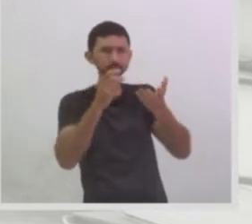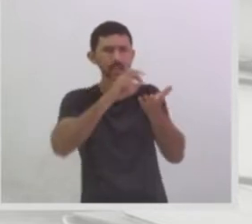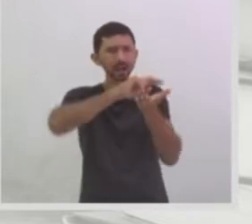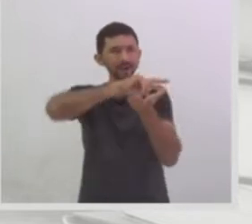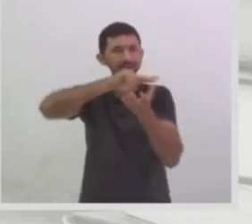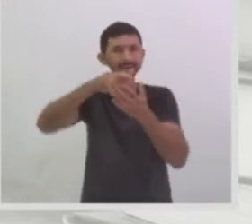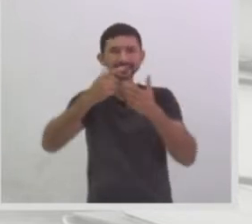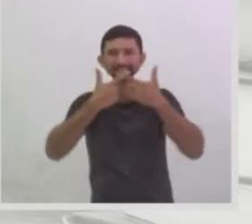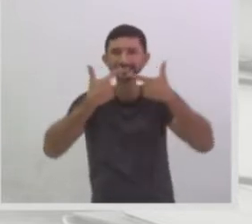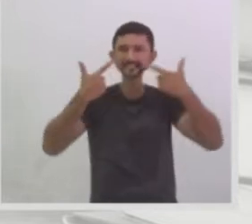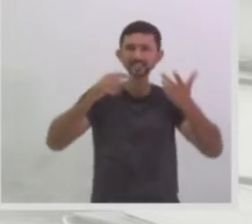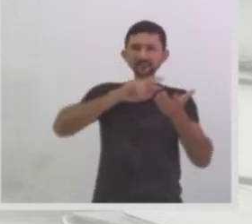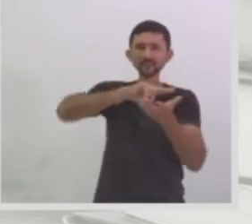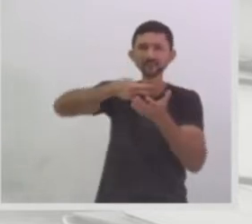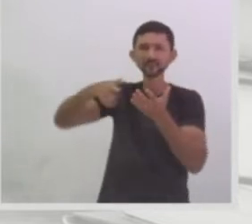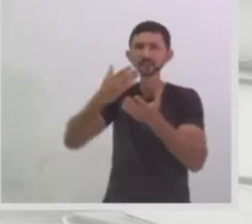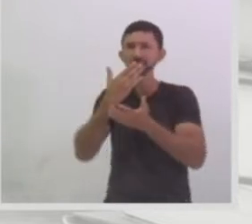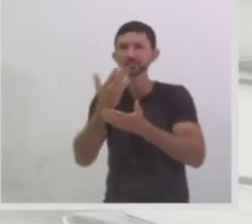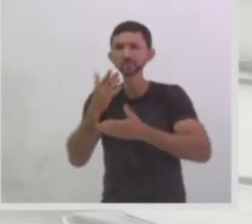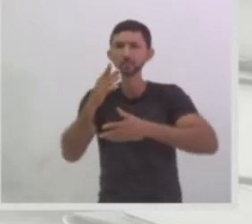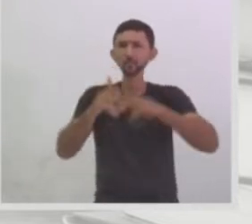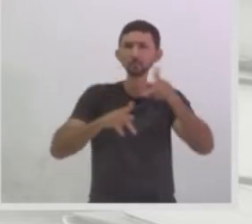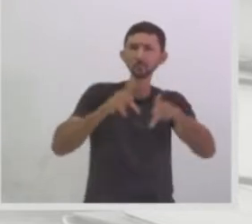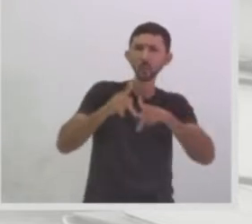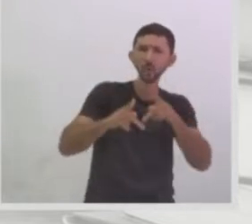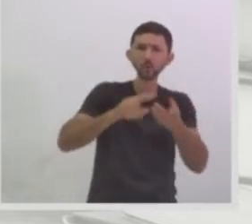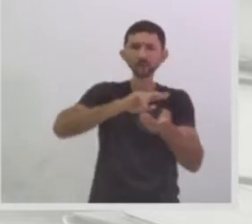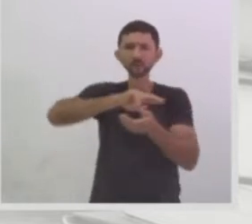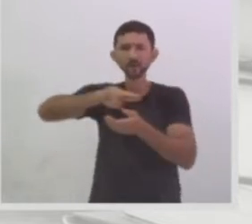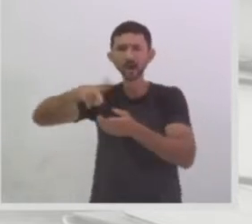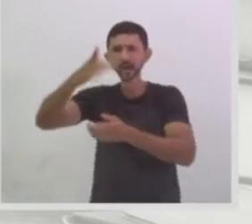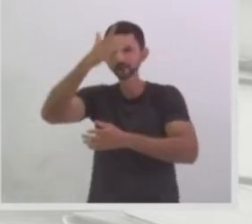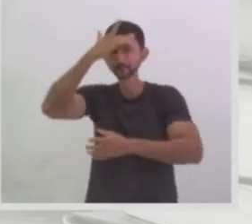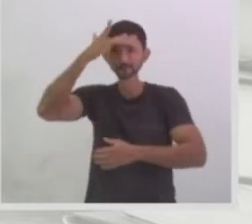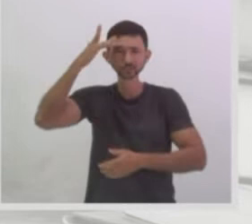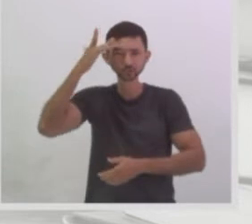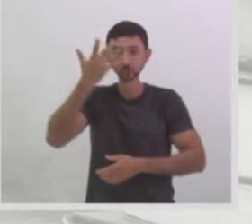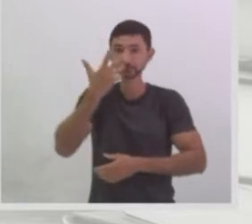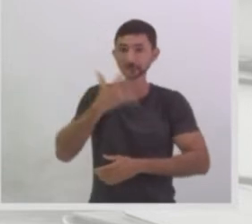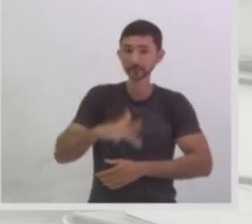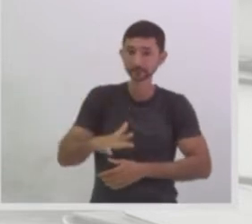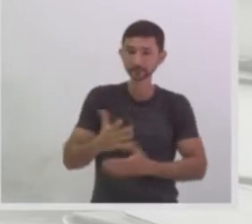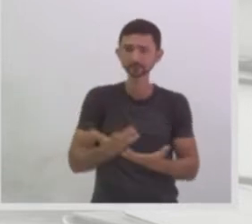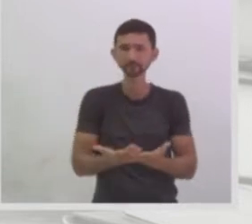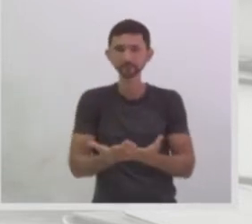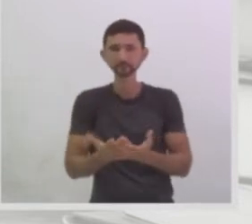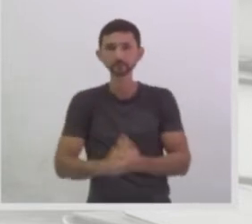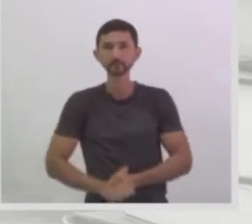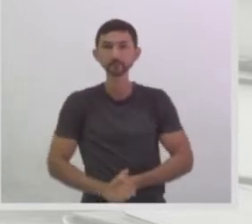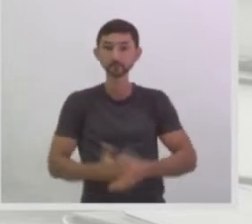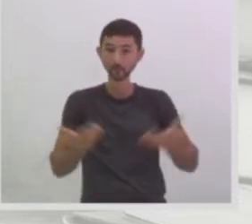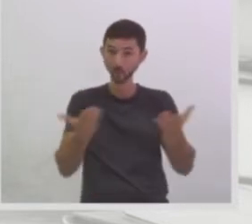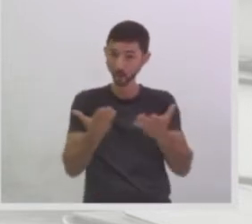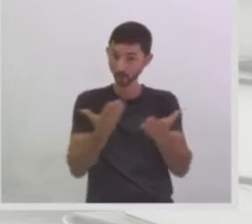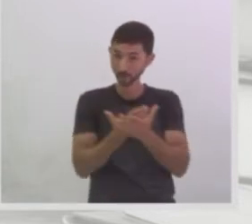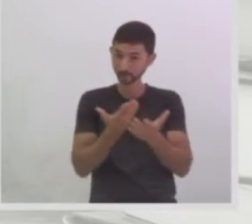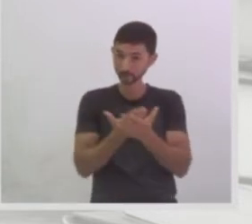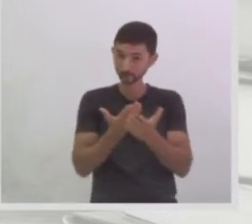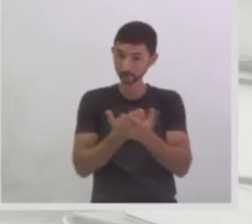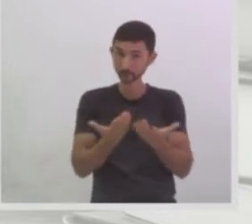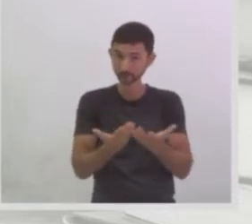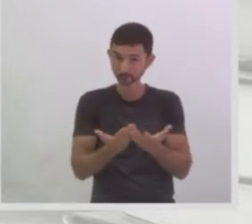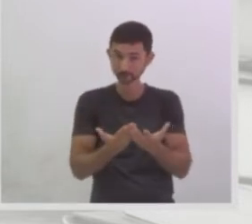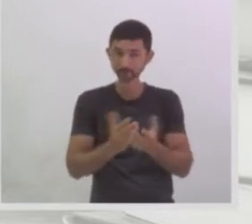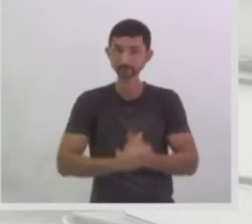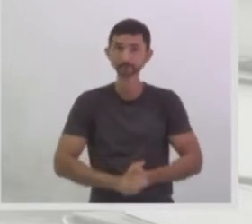de etnias, de tipo de povos, tá? Isso tem a ver, gente, muito com a aula que a gente vai dar agora, essa parte da aula